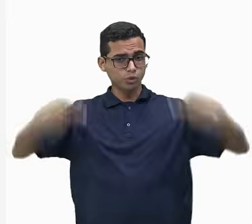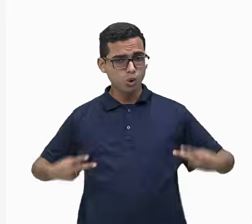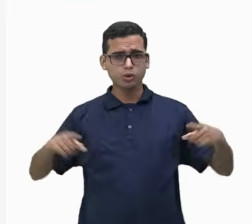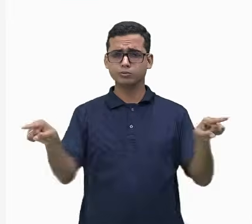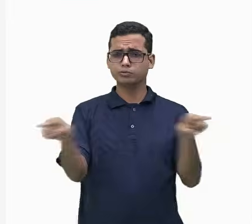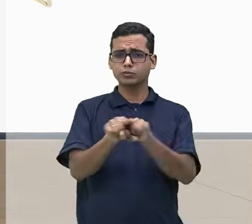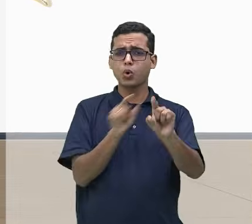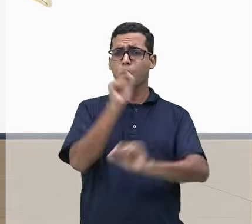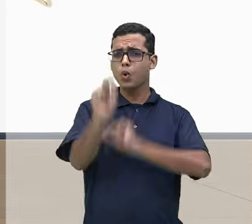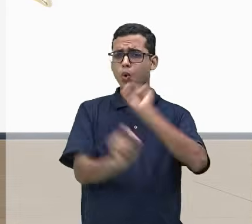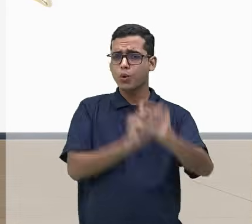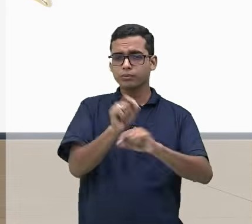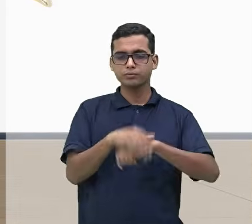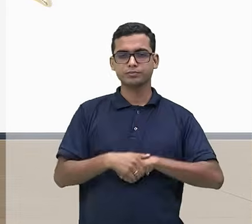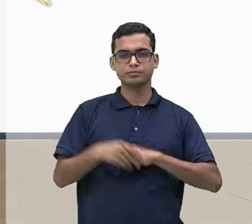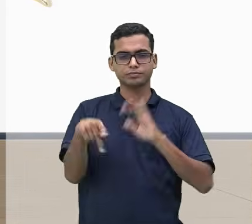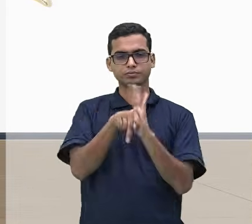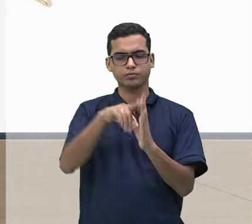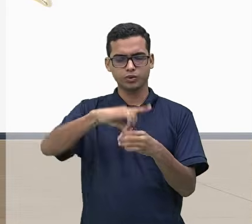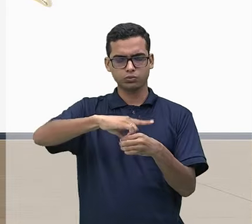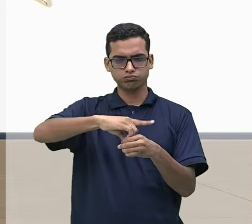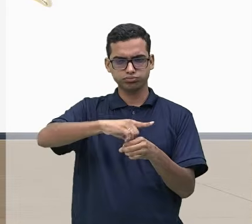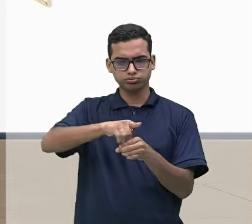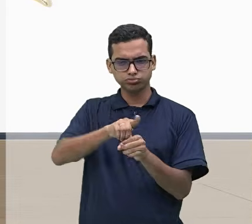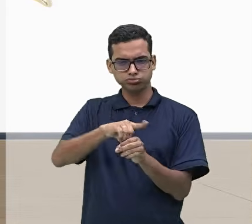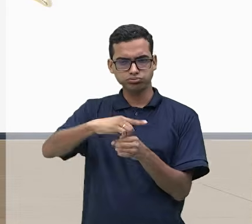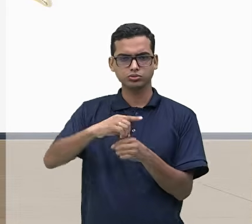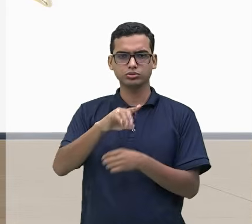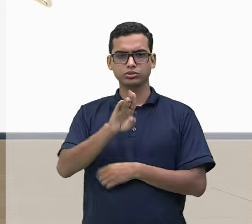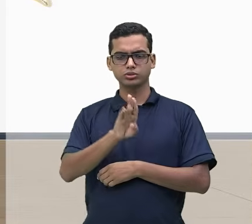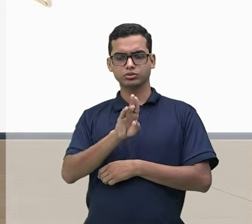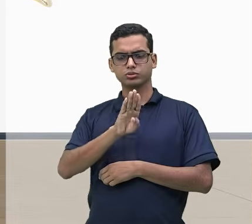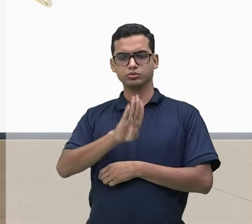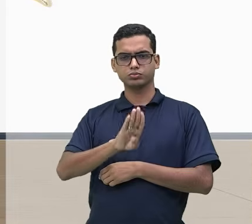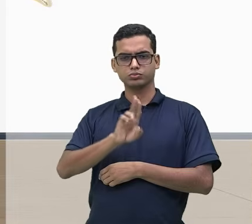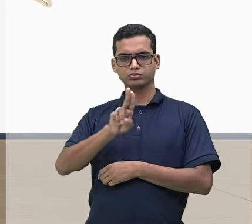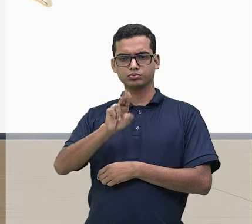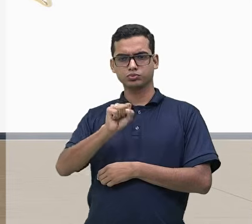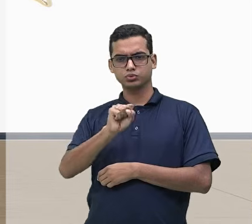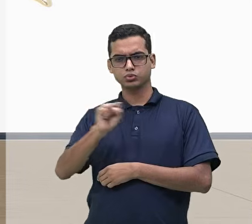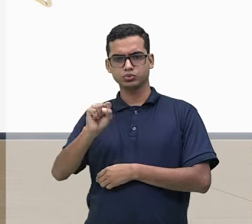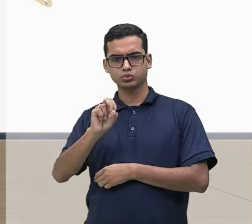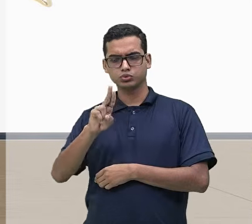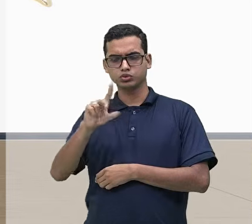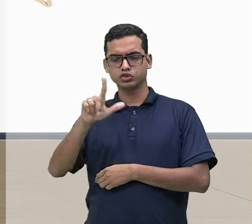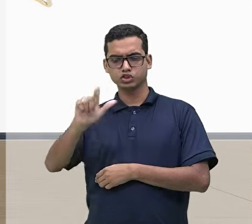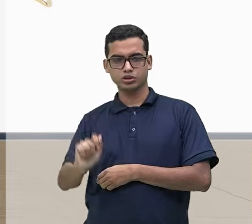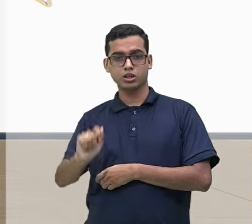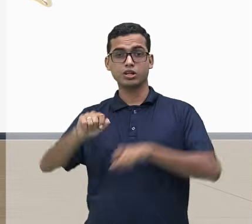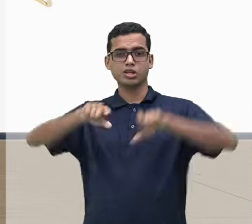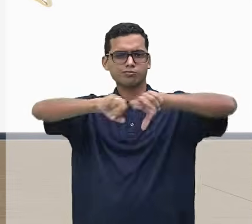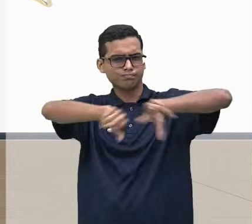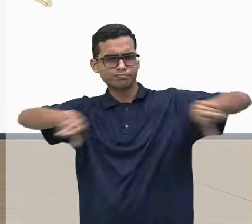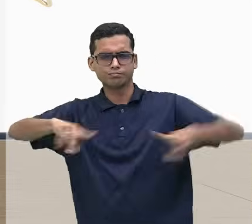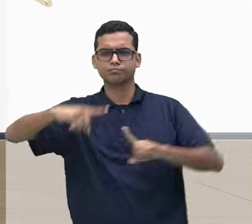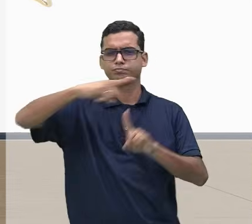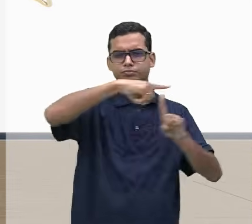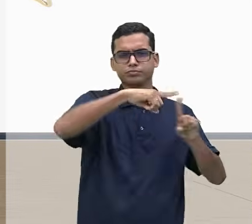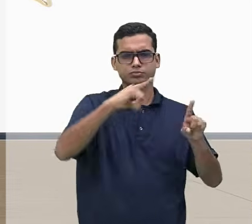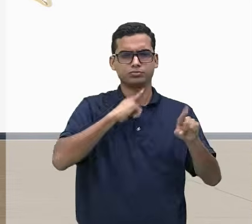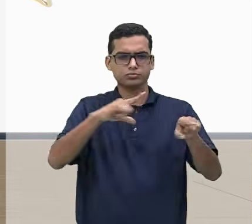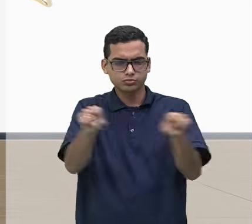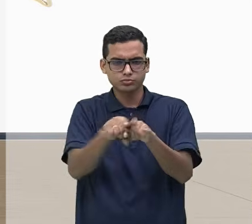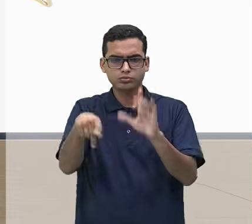ser o quê? A bússola, gente. Vamos ter diferentes tipos de bússolas, tá? Então, a gente